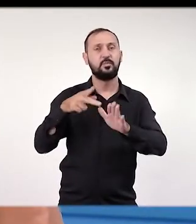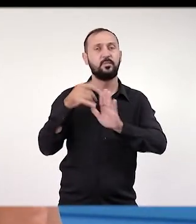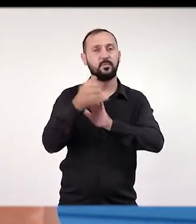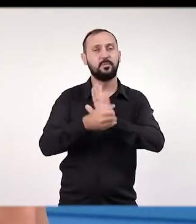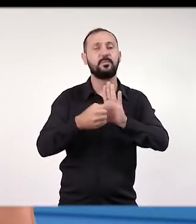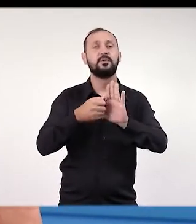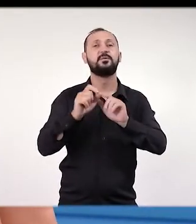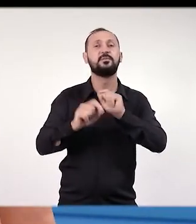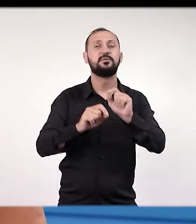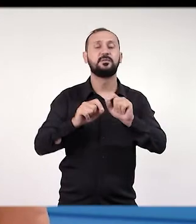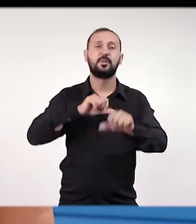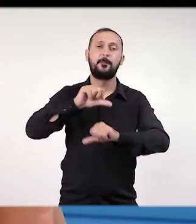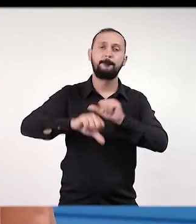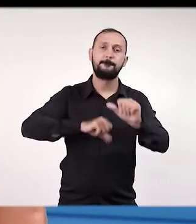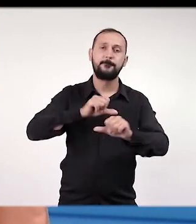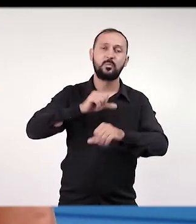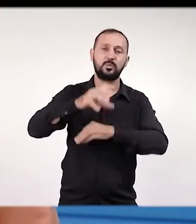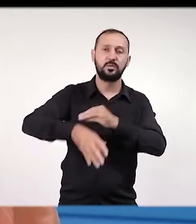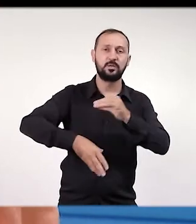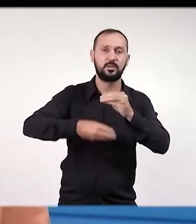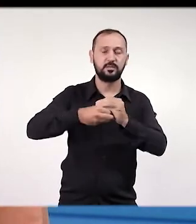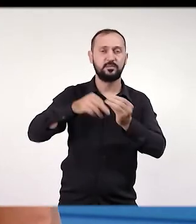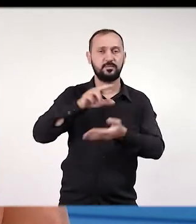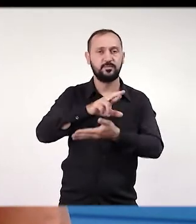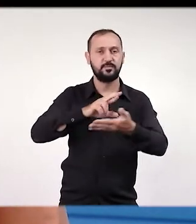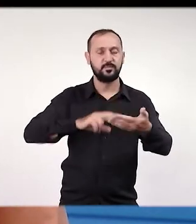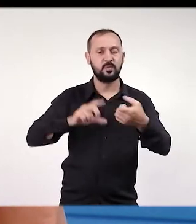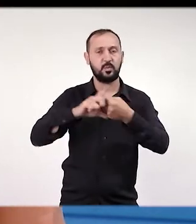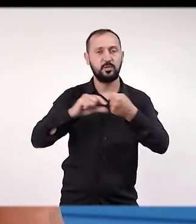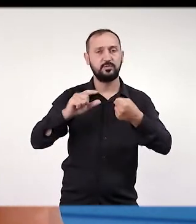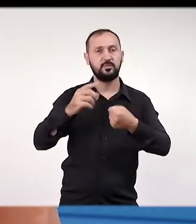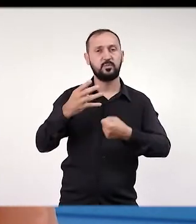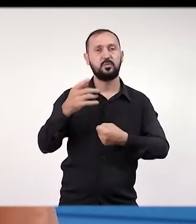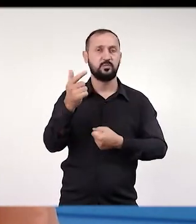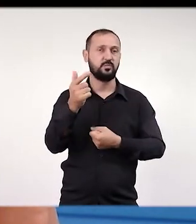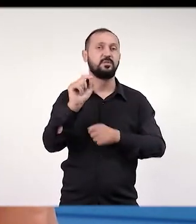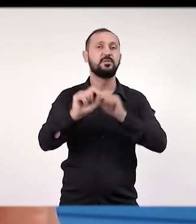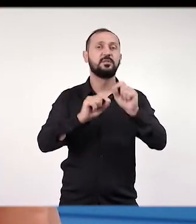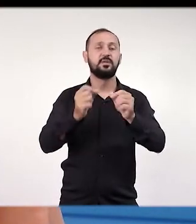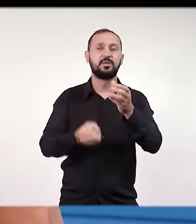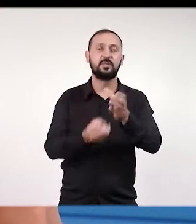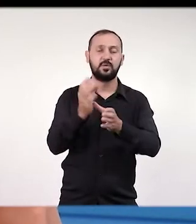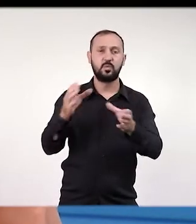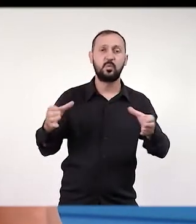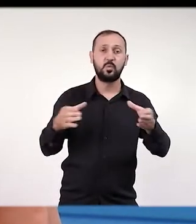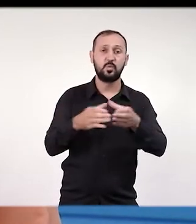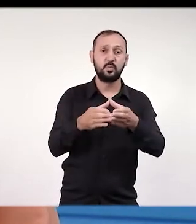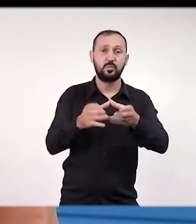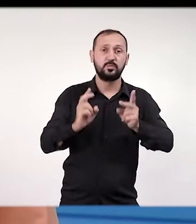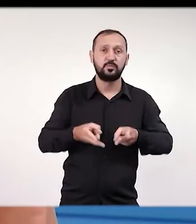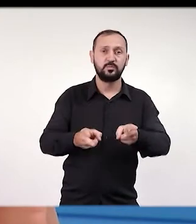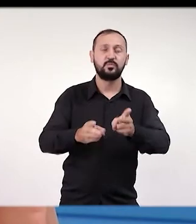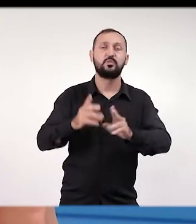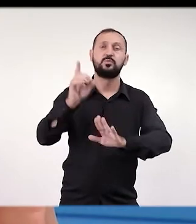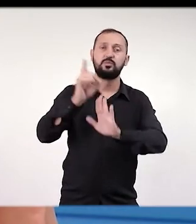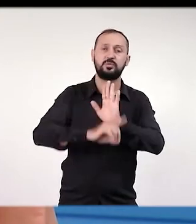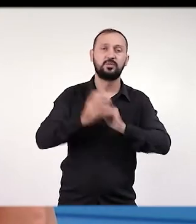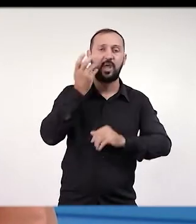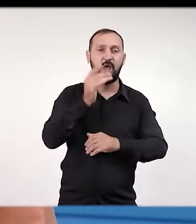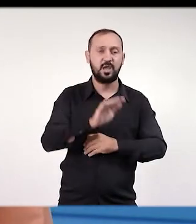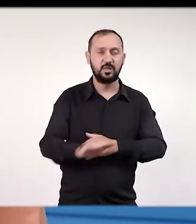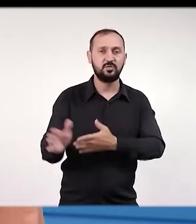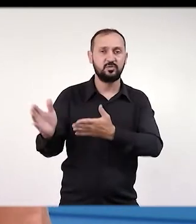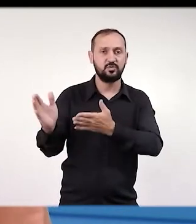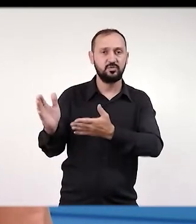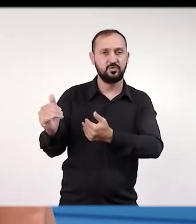plenária o projeto de resolução que altera e acrescenta a redação do artigo 42, que cria a Comissão Permanente dos